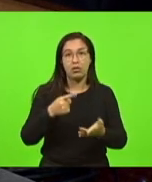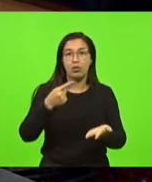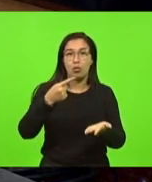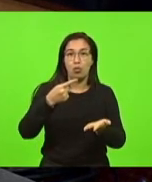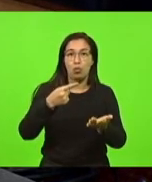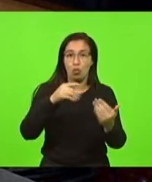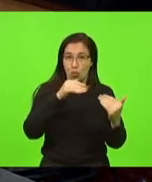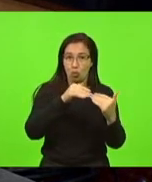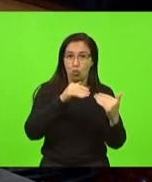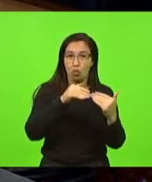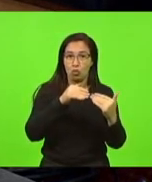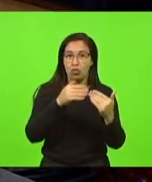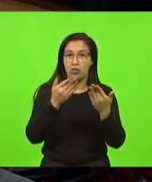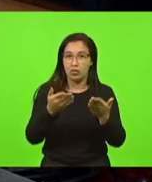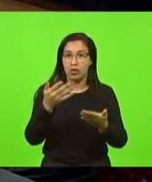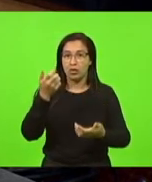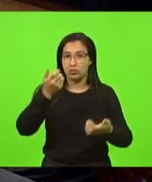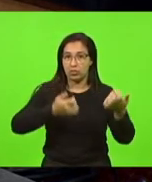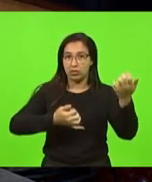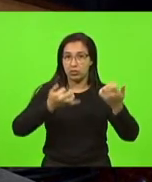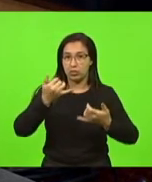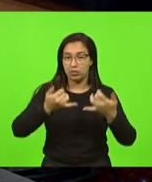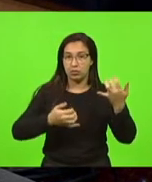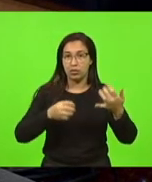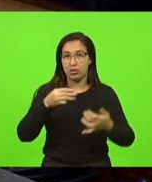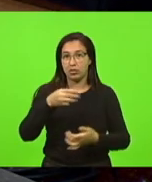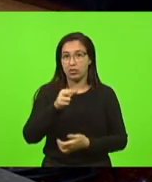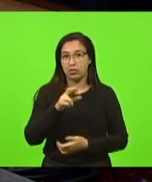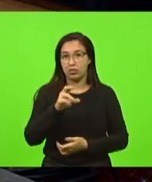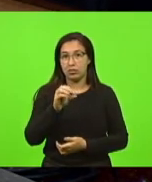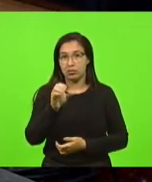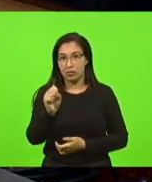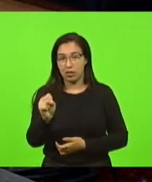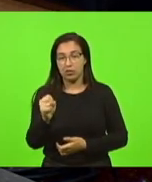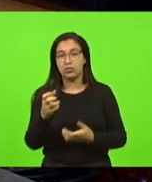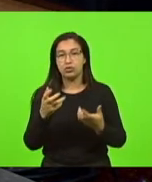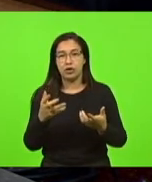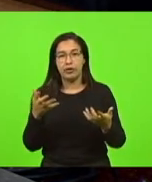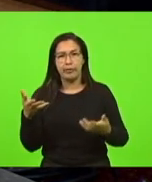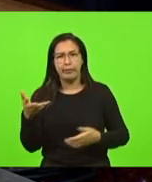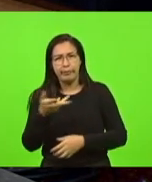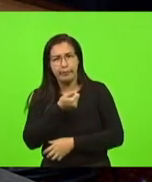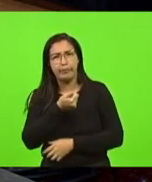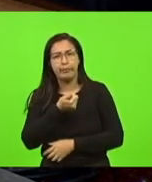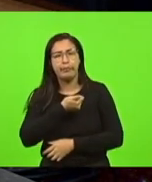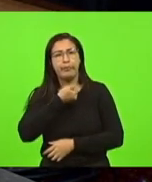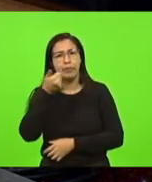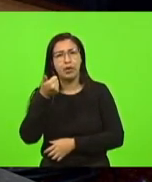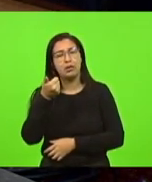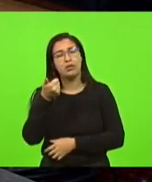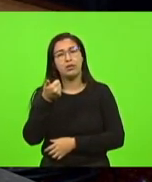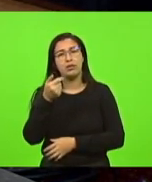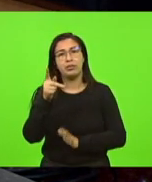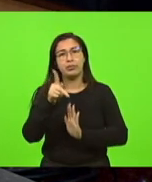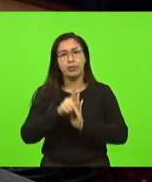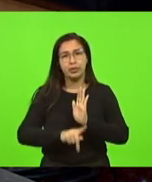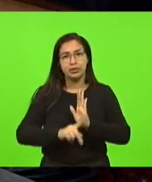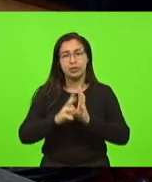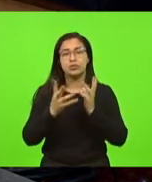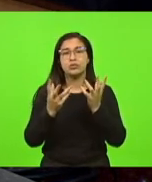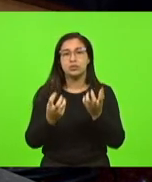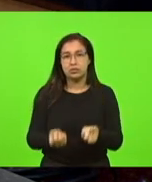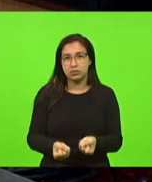do deputado Marcos Vieira, com o objetivo de aperfeiçoar o projeto, adotando aqui a emenda